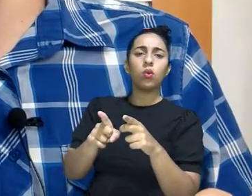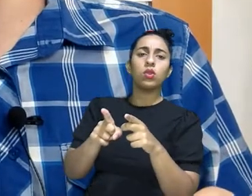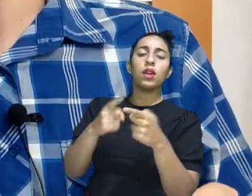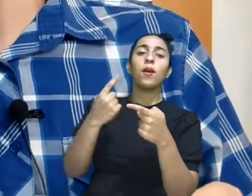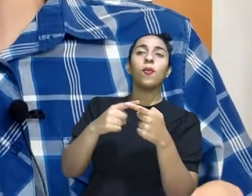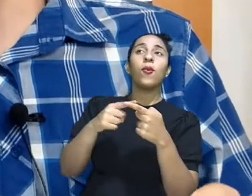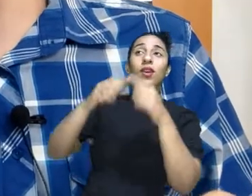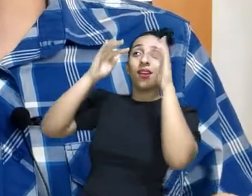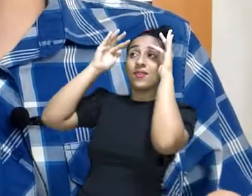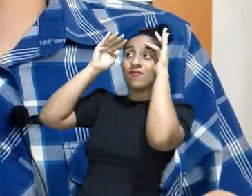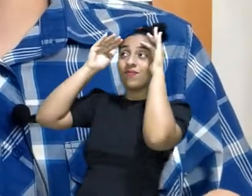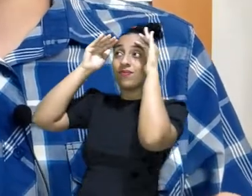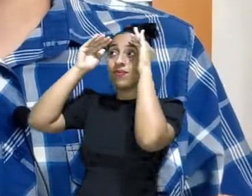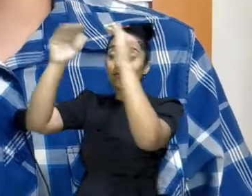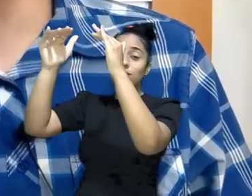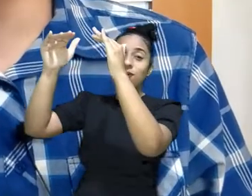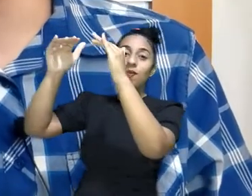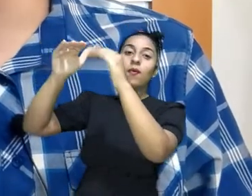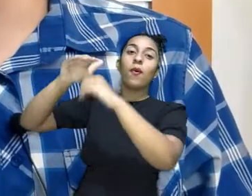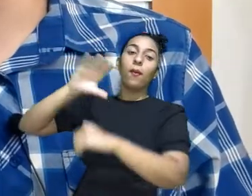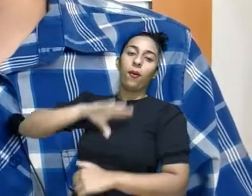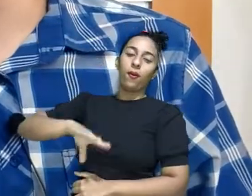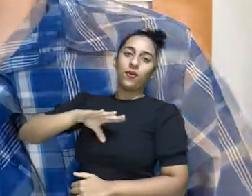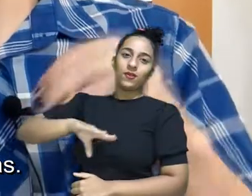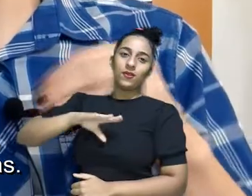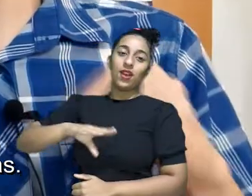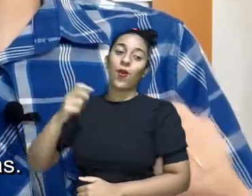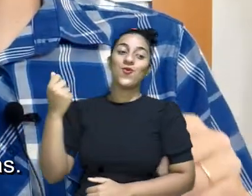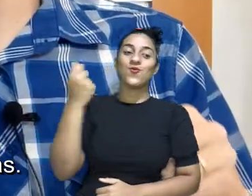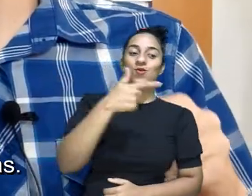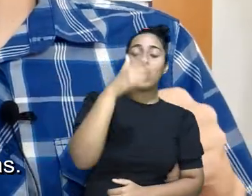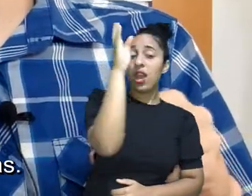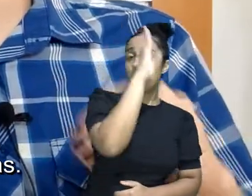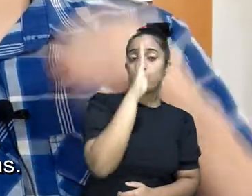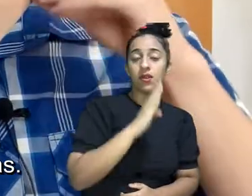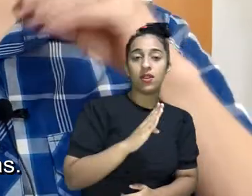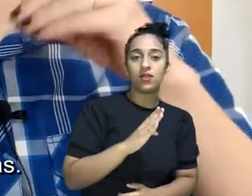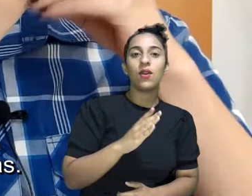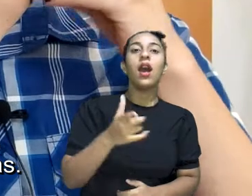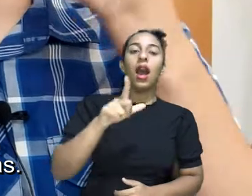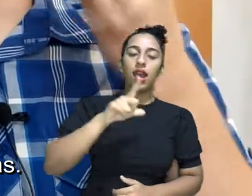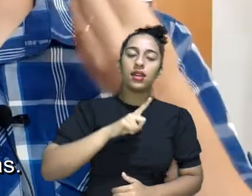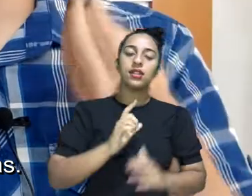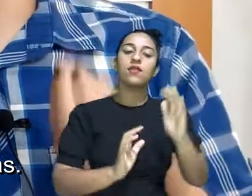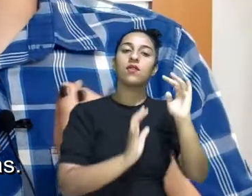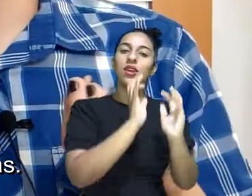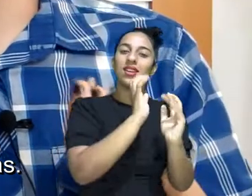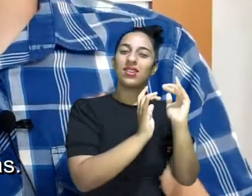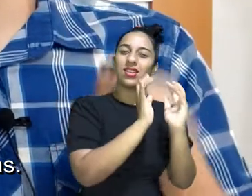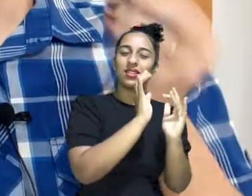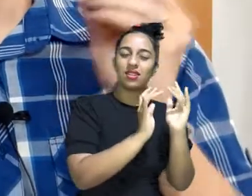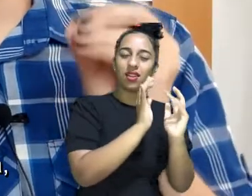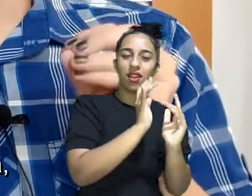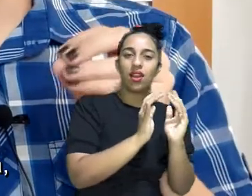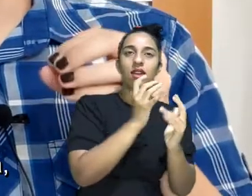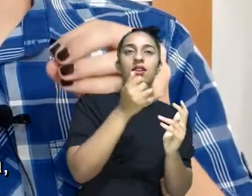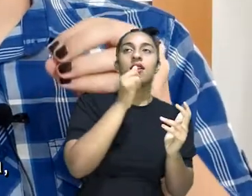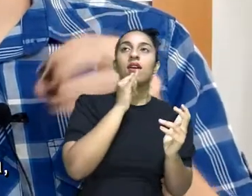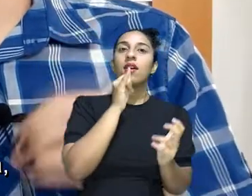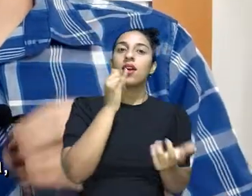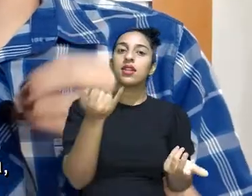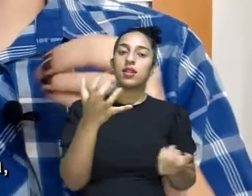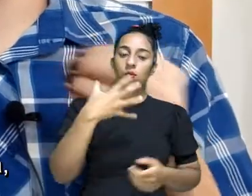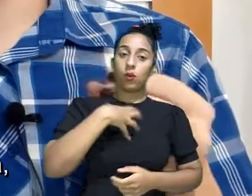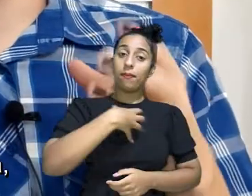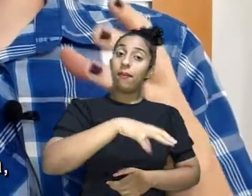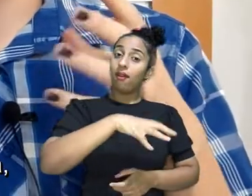porque era mais aliada de Portugal do que do centro do Brasil e quando ocorreu a independência nós tivemos algumas guerras clássicas por